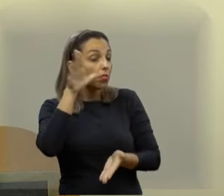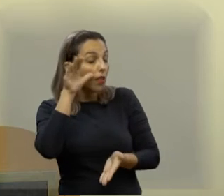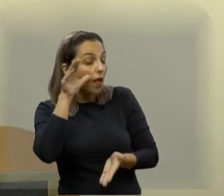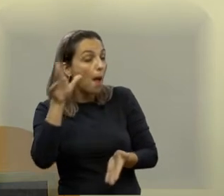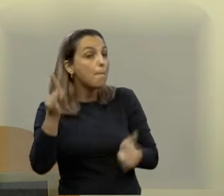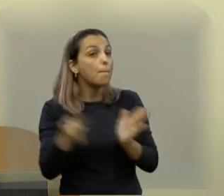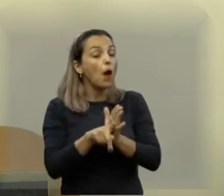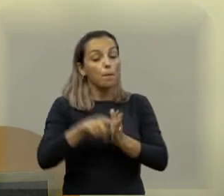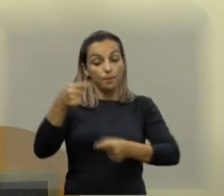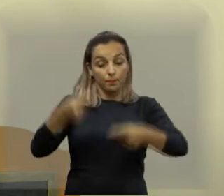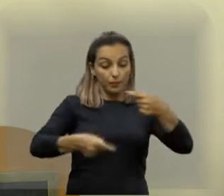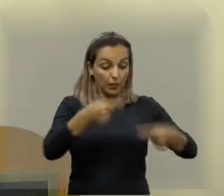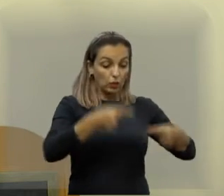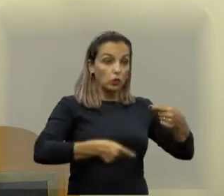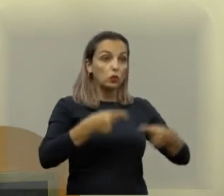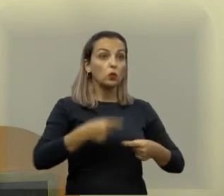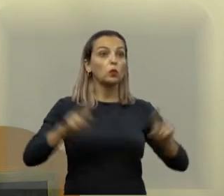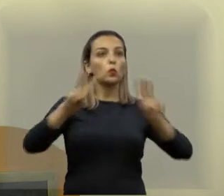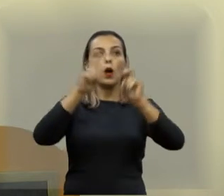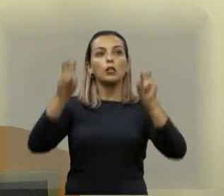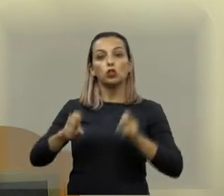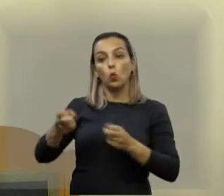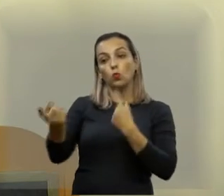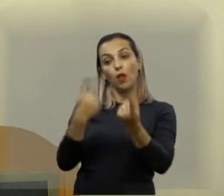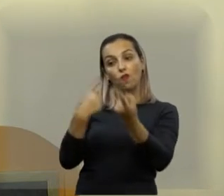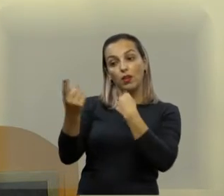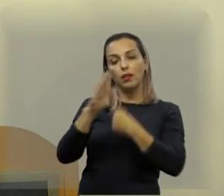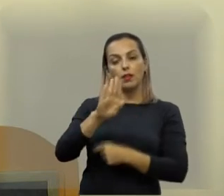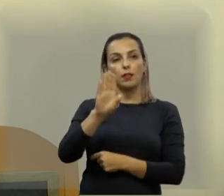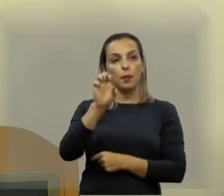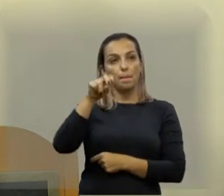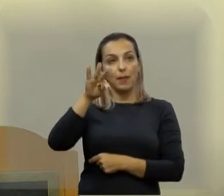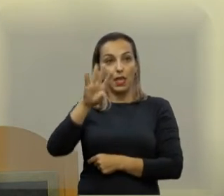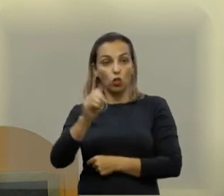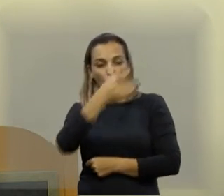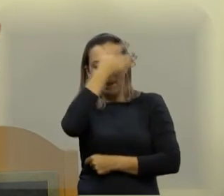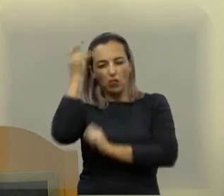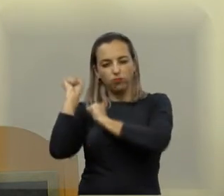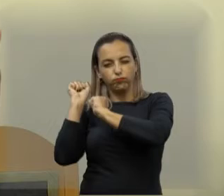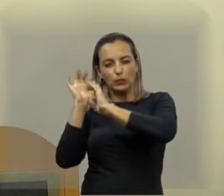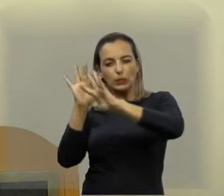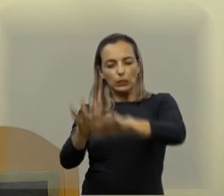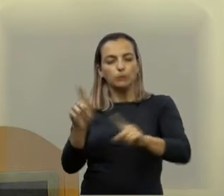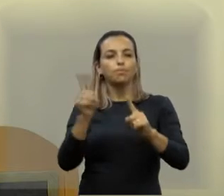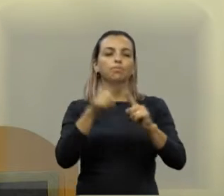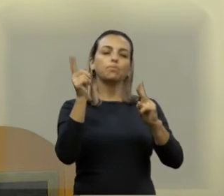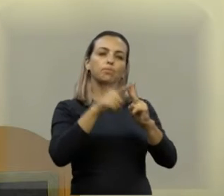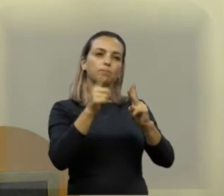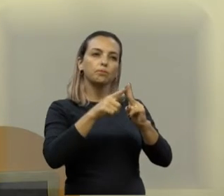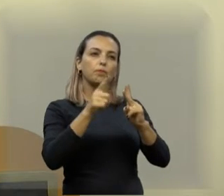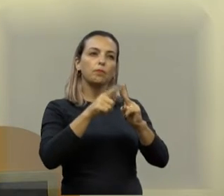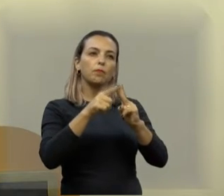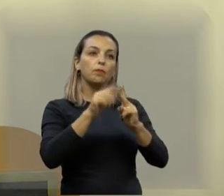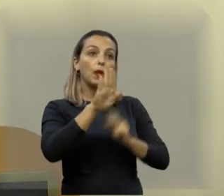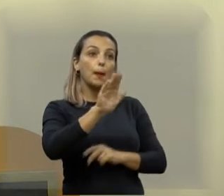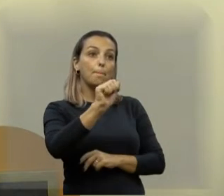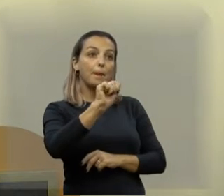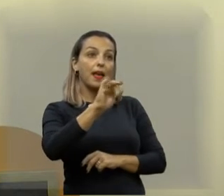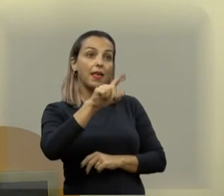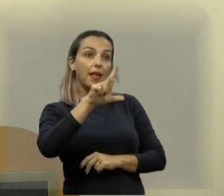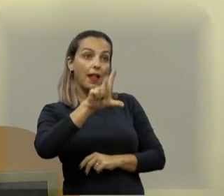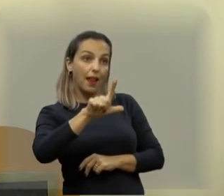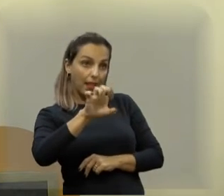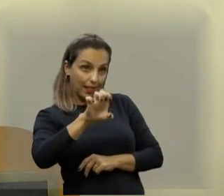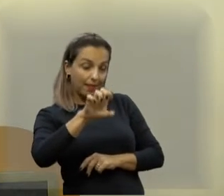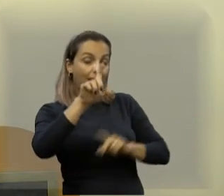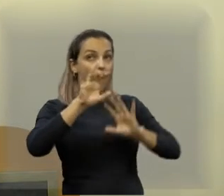interessante quando a gente faz a discussão sobre a Bento de Abreu que é ocupada eu acho interessante quando a gente faz discussões sobre os bailes que acontecem